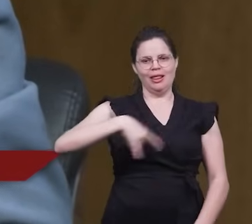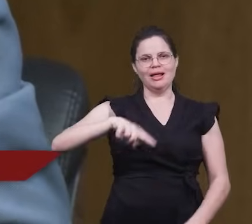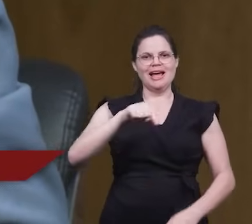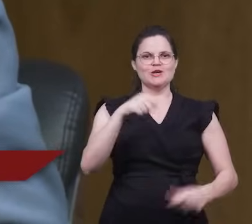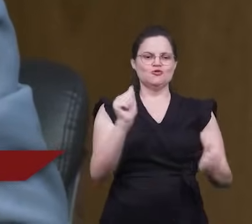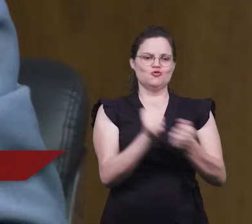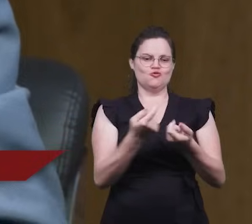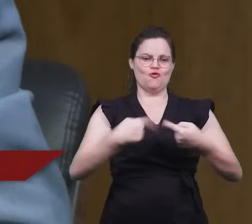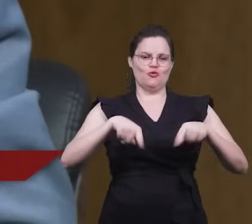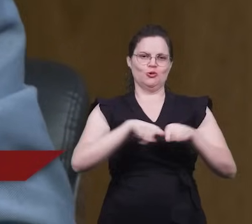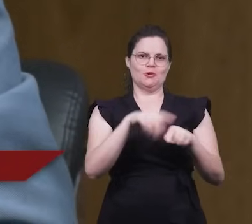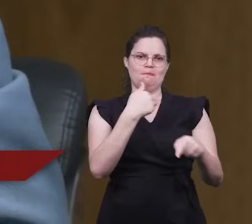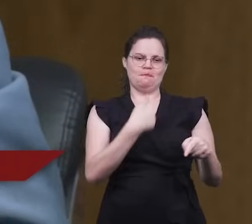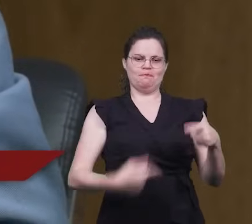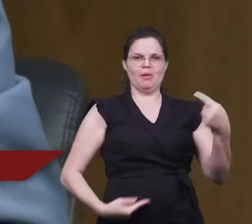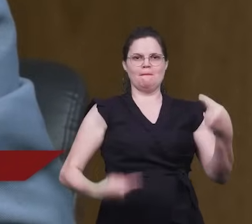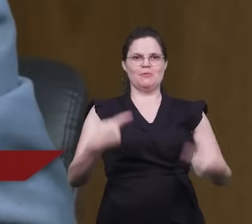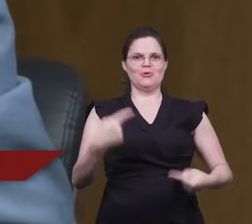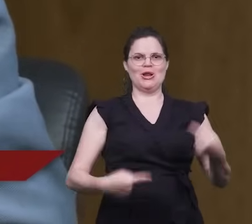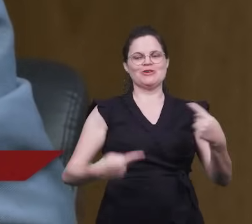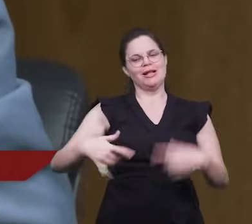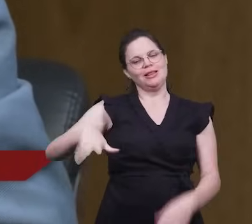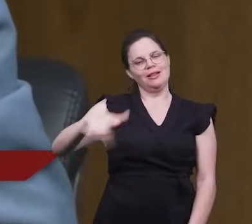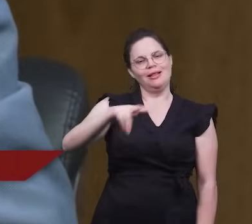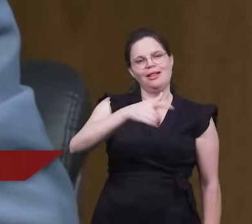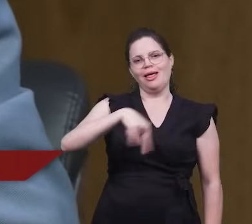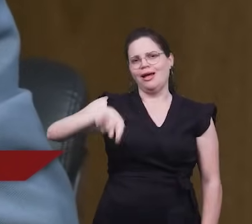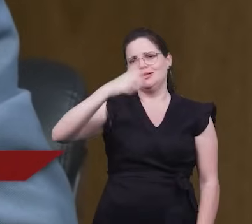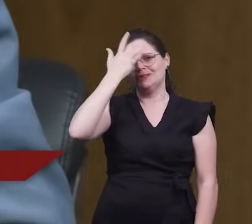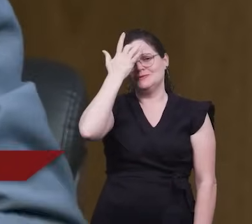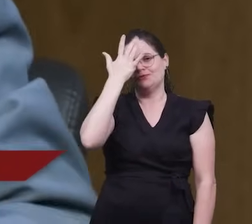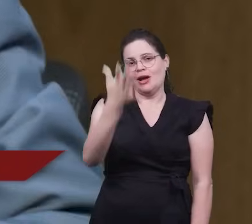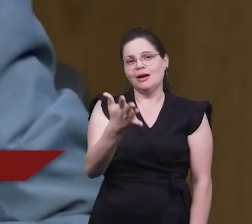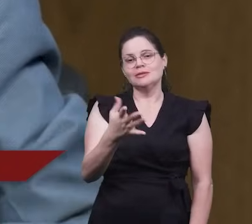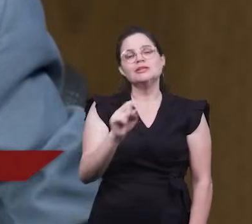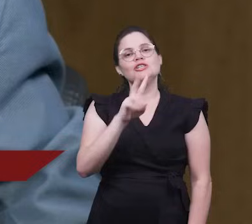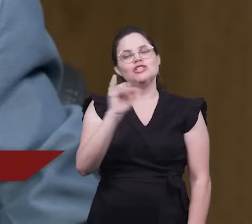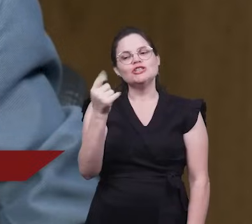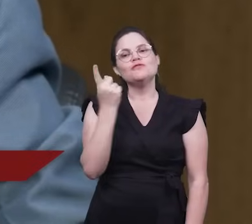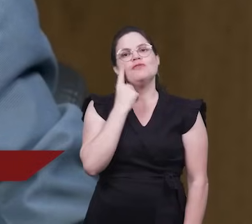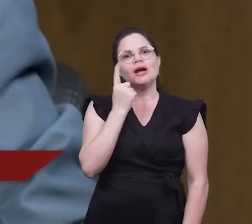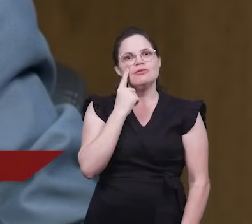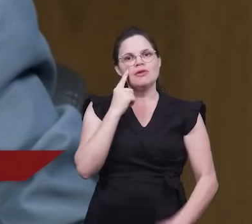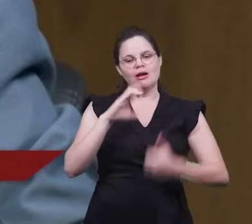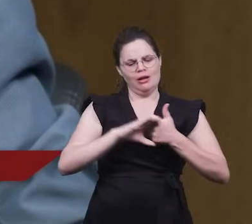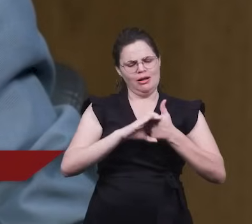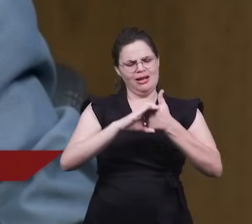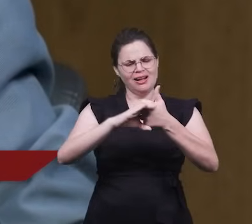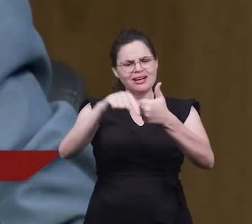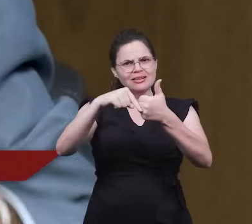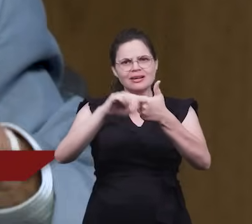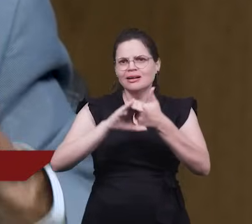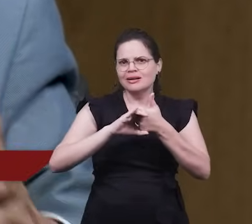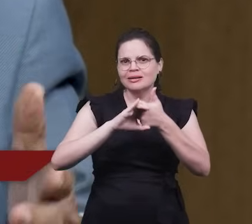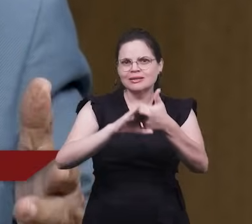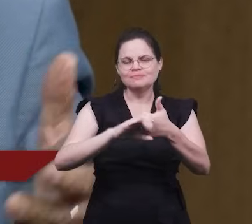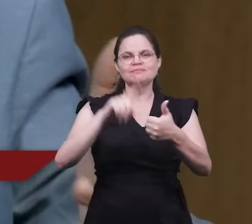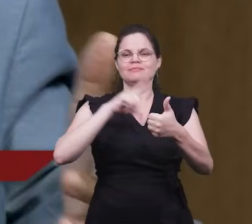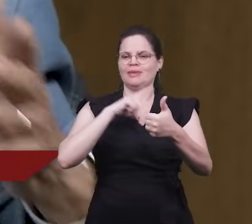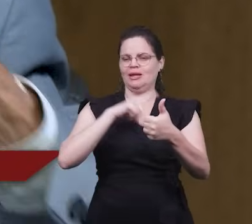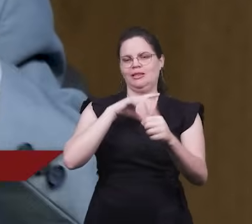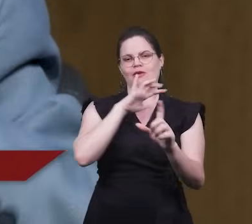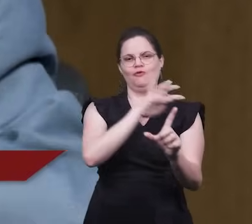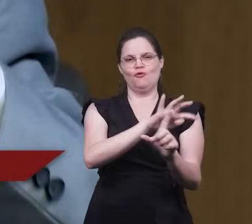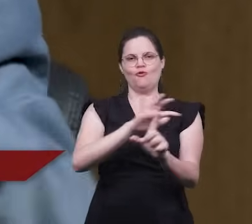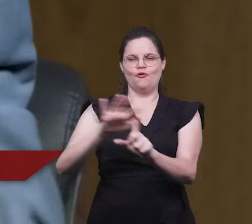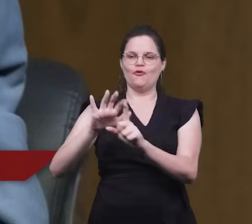mesmo tempo política. Tinha que dominar o mundo politicamente. E nós vamos ver a história de um cristianismo que